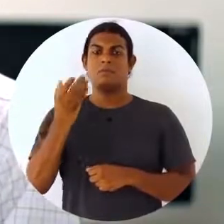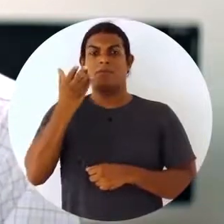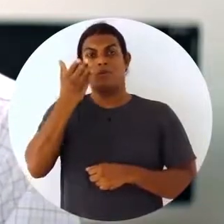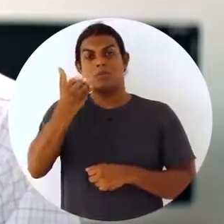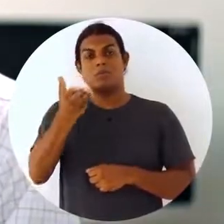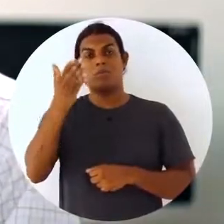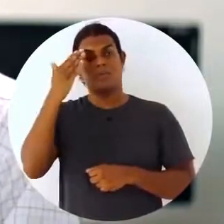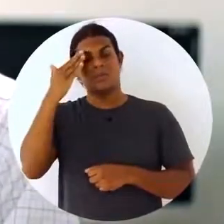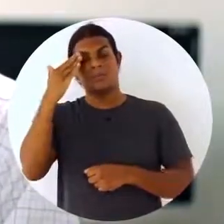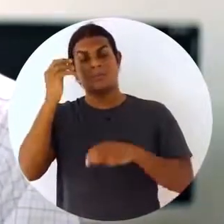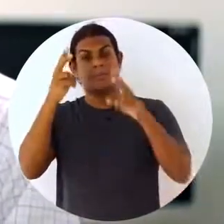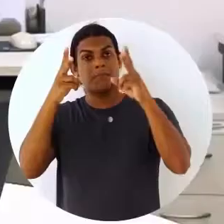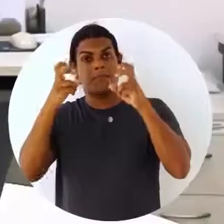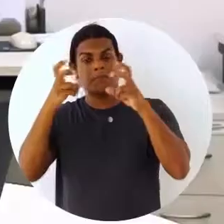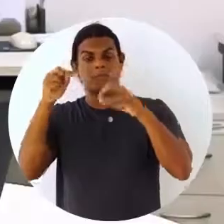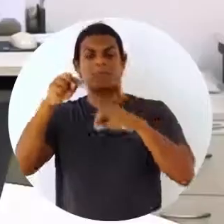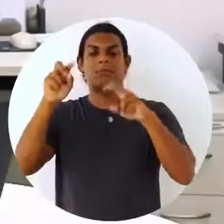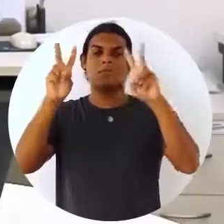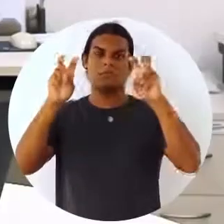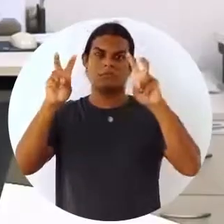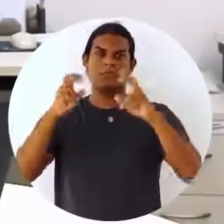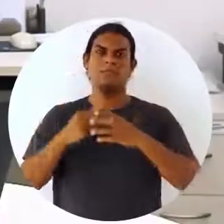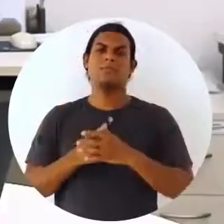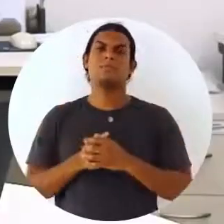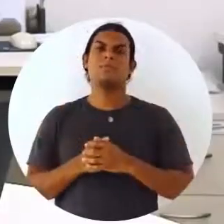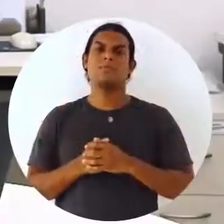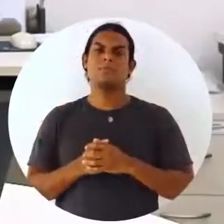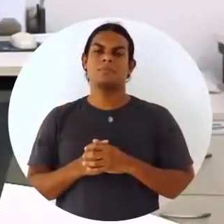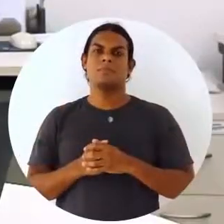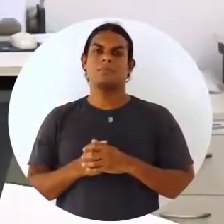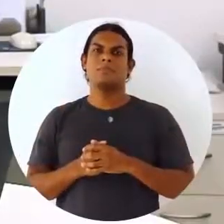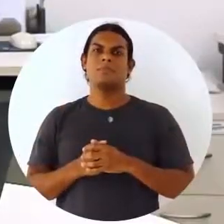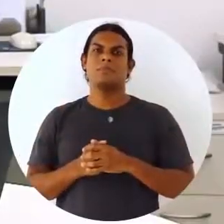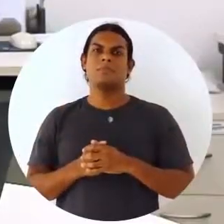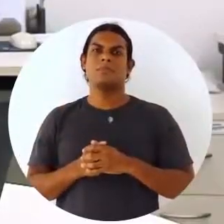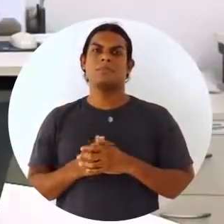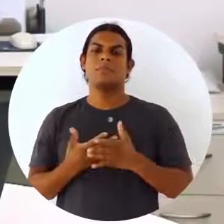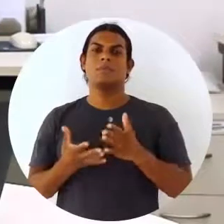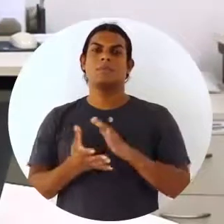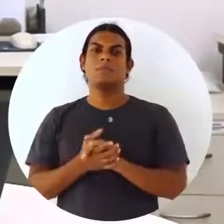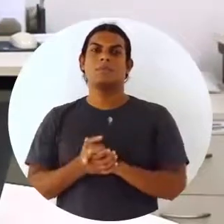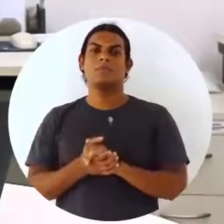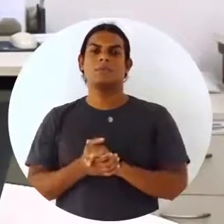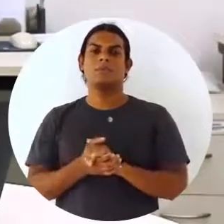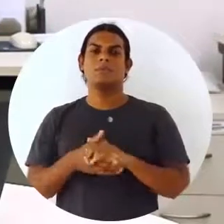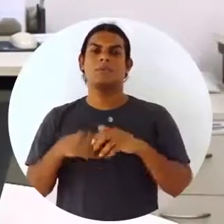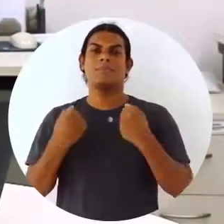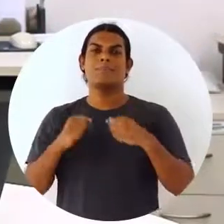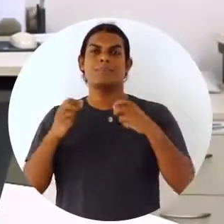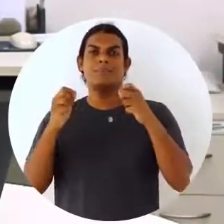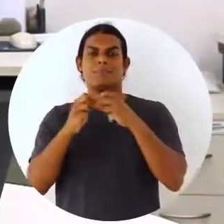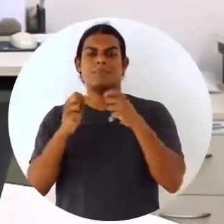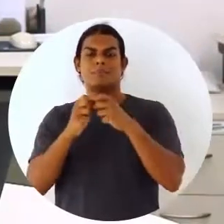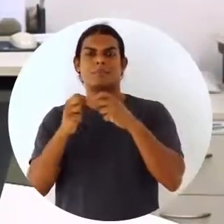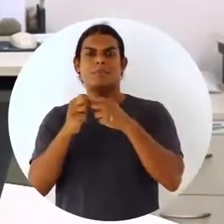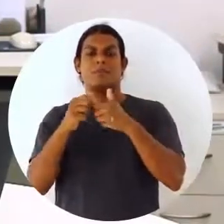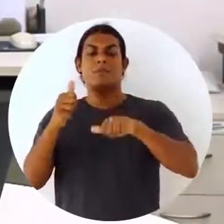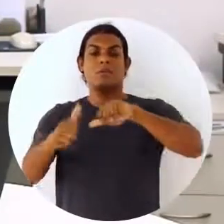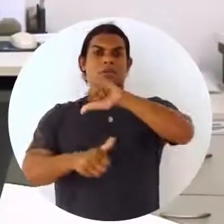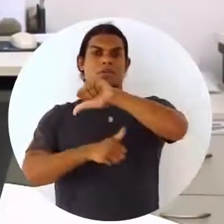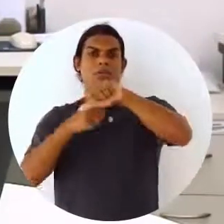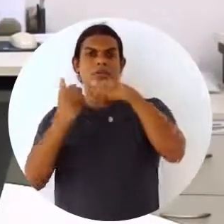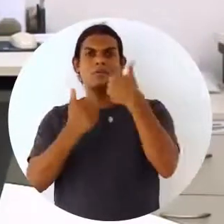essa perspectiva. Então, para que a gente possa executar as modificações, adaptações, as